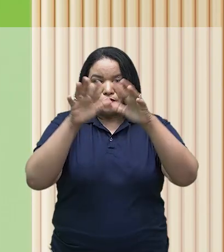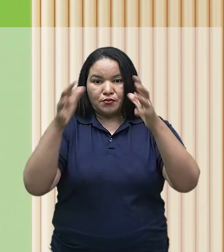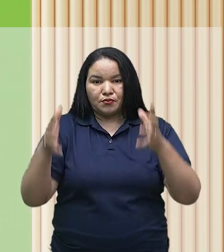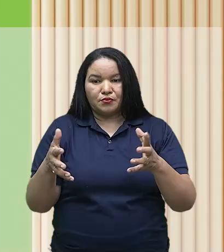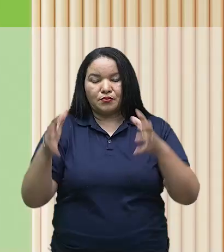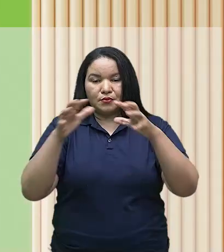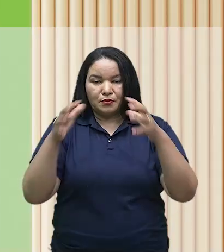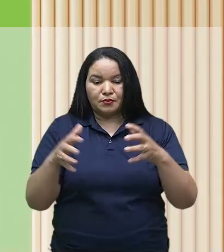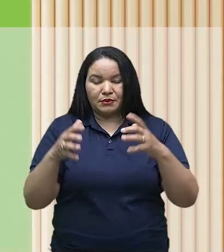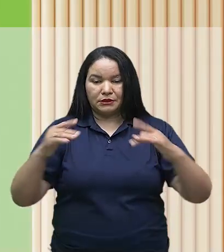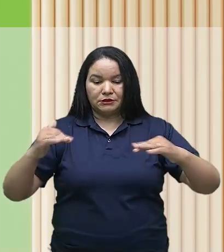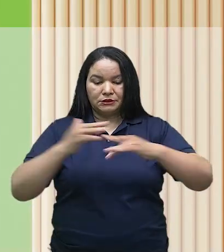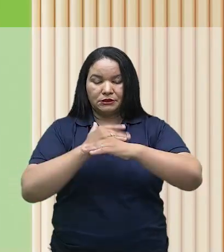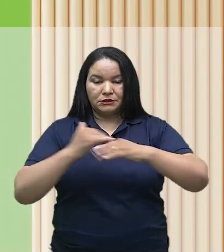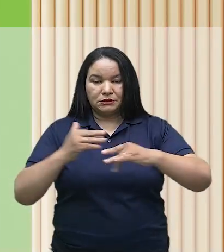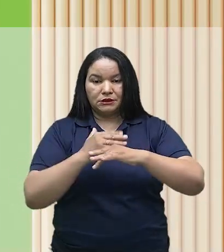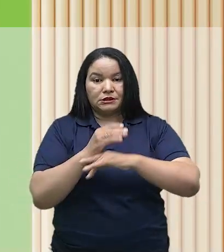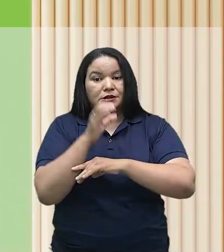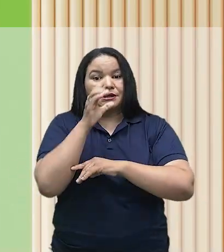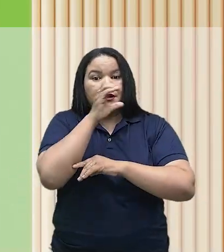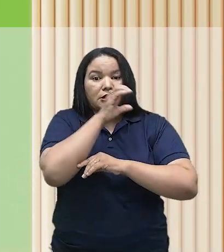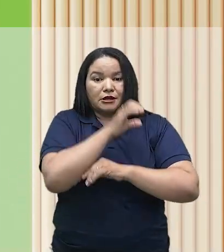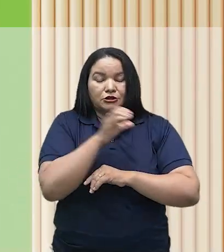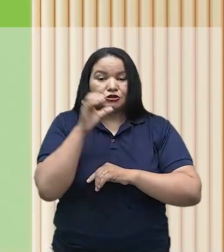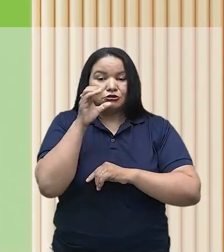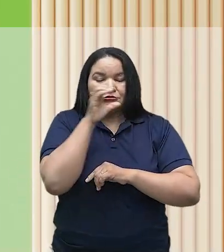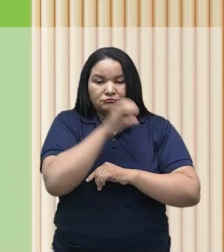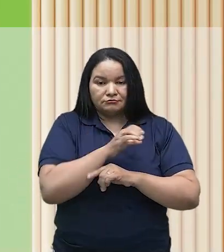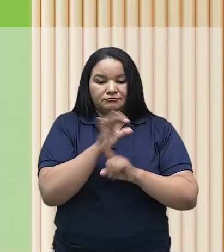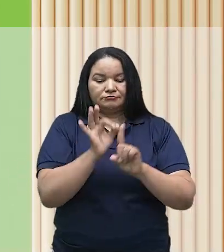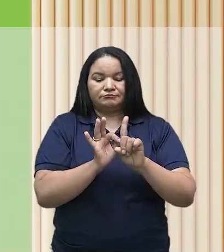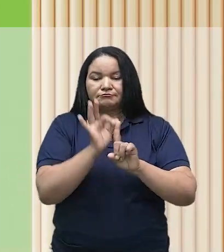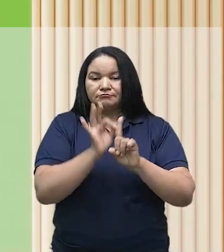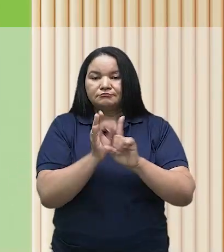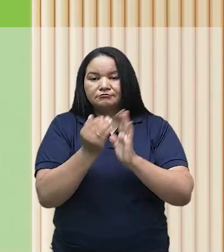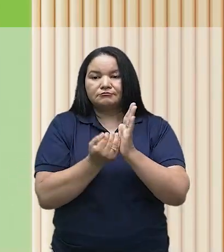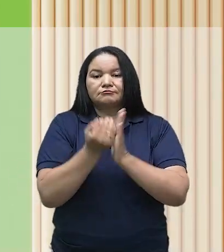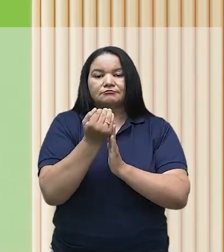área urbana, a cidade, vira essa estufa, essa ilha de calor.